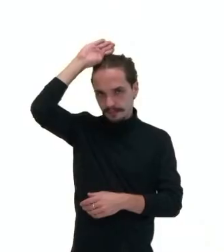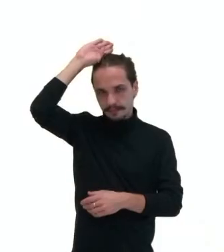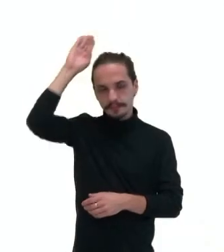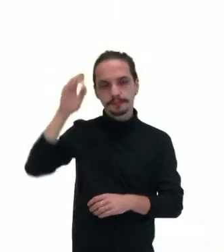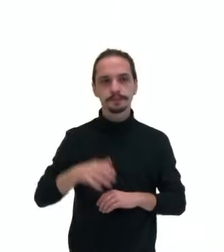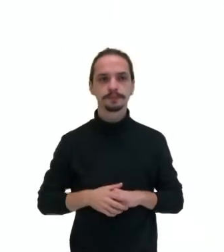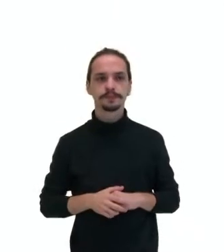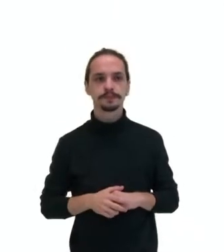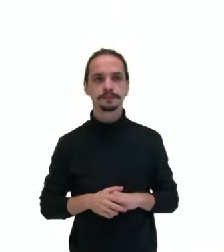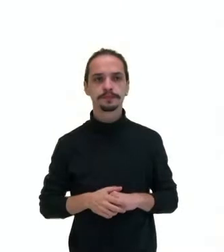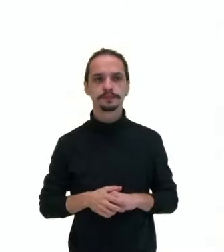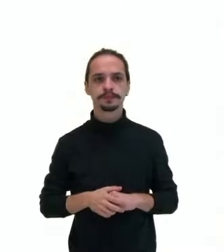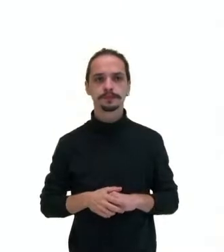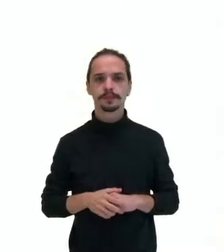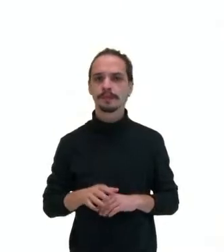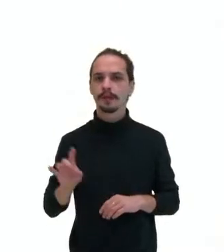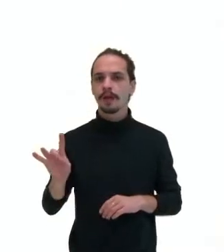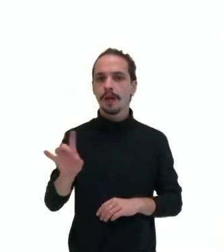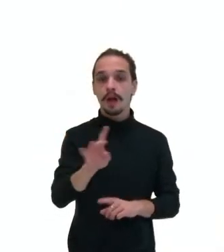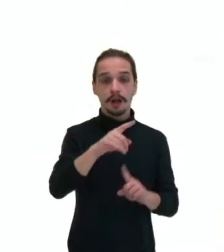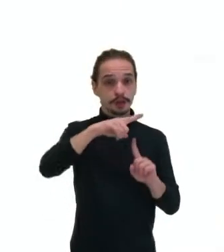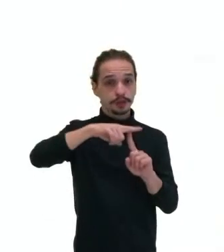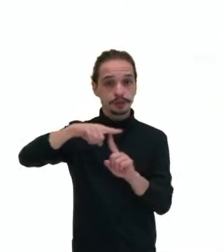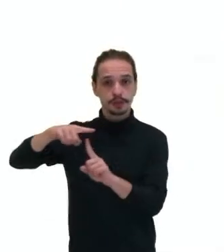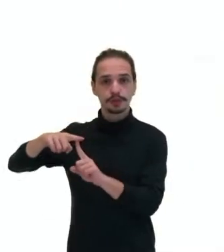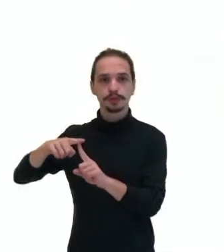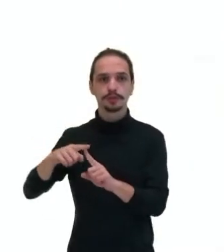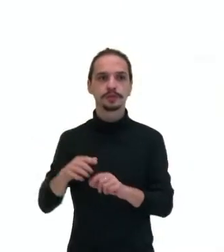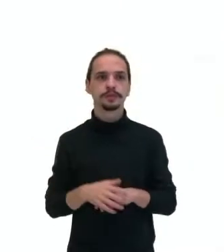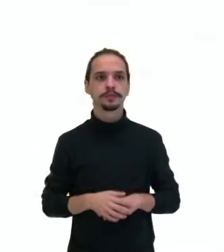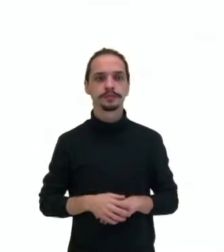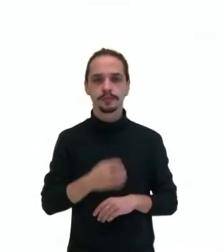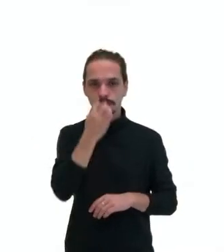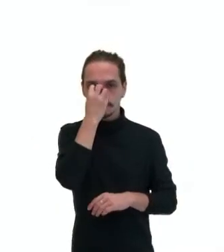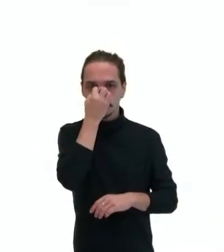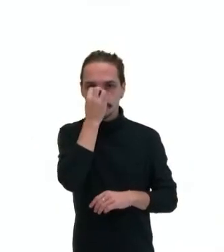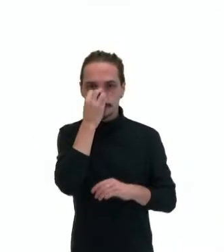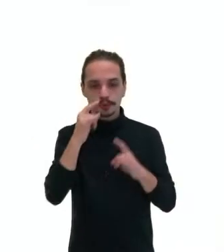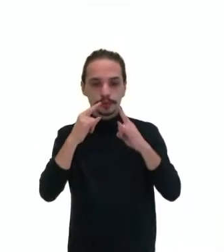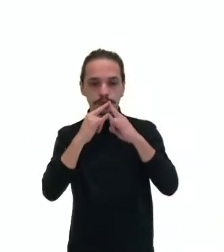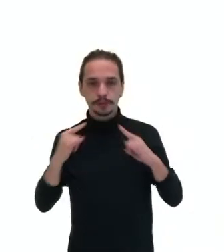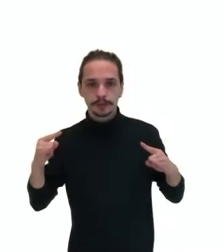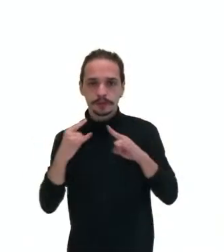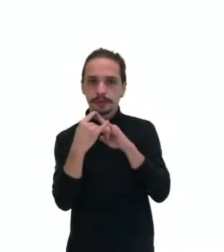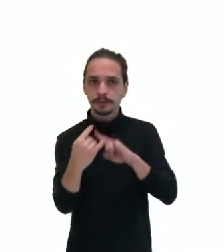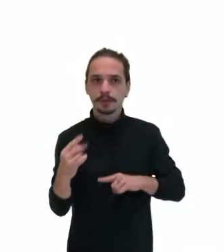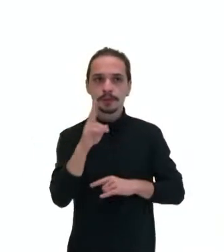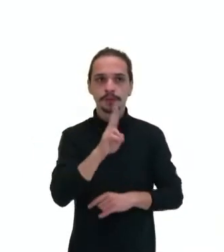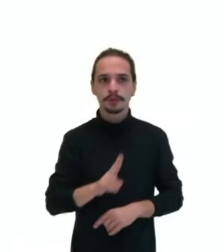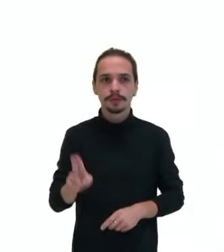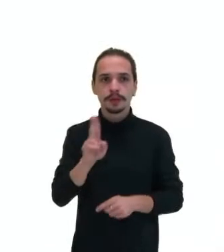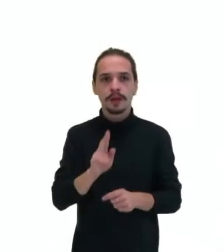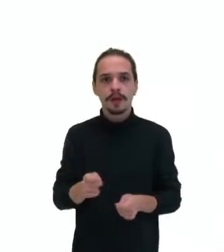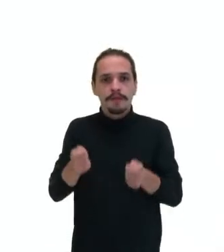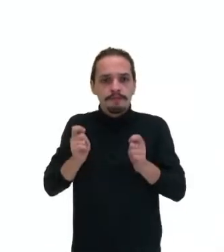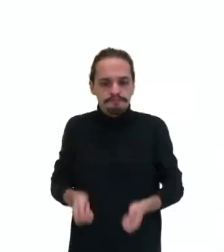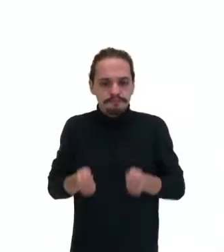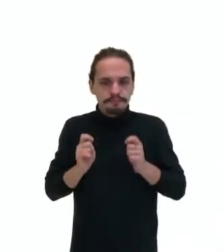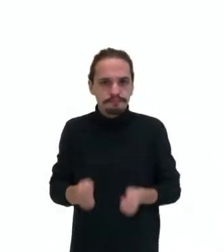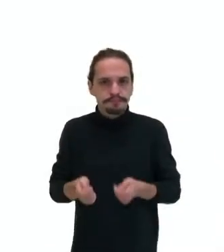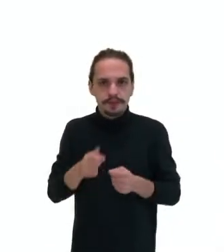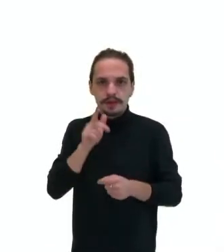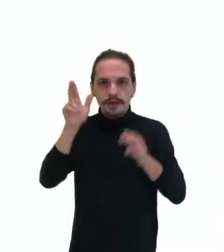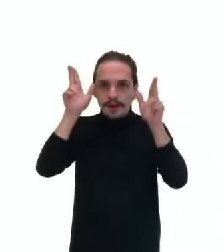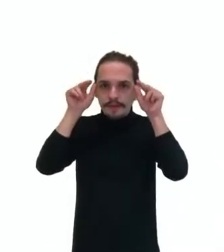um deles tinha uma função e formas diferentes, né? O circo romano era usado para corridas de cavalos e quadrigas, né? Aqueles carrinhos com